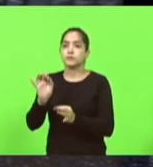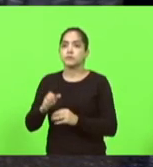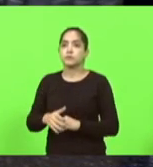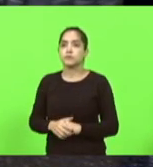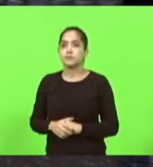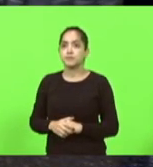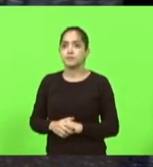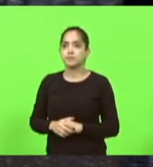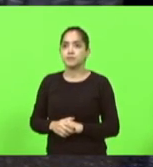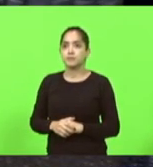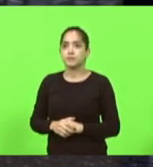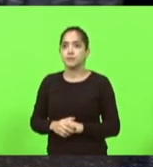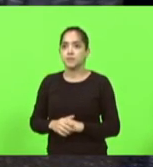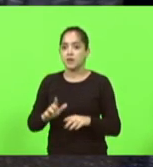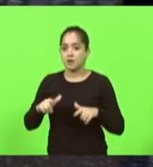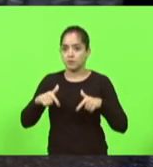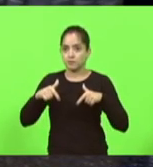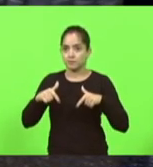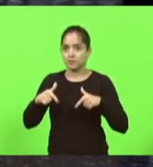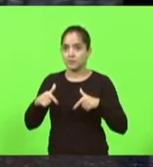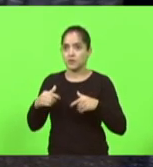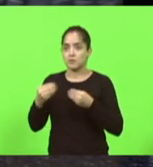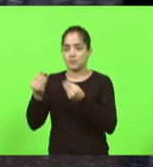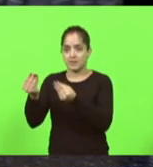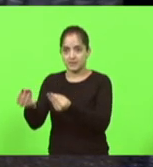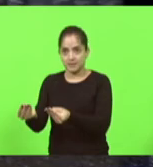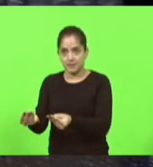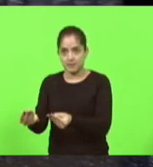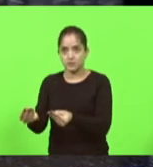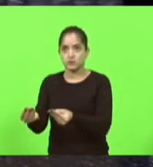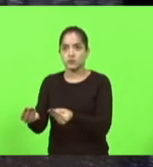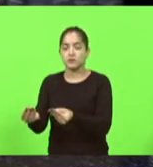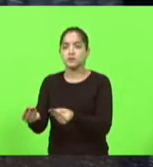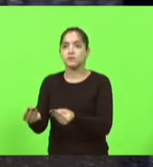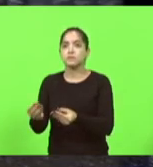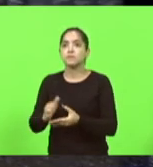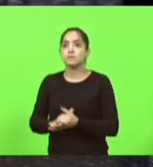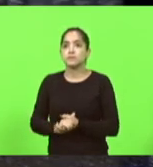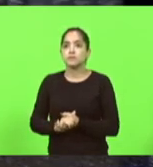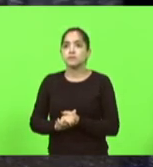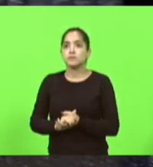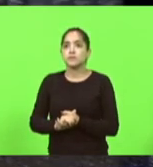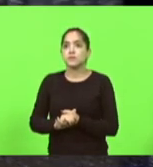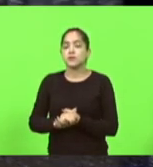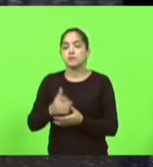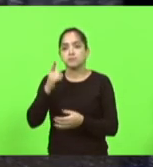para receber uma homenagem da Assembleia Legislativa pela conquista do prêmio